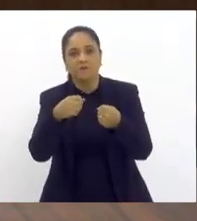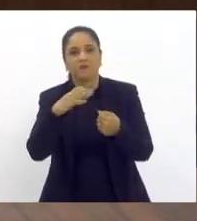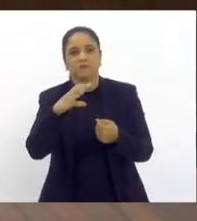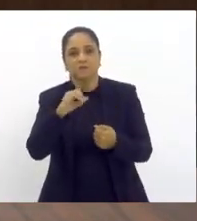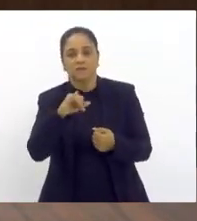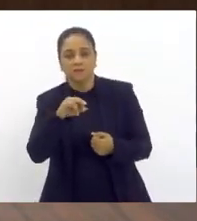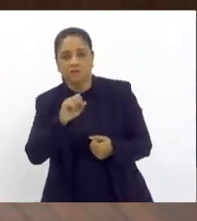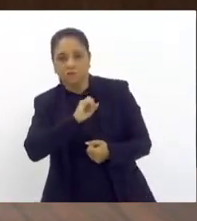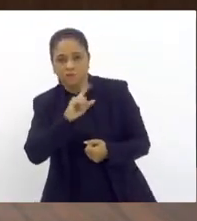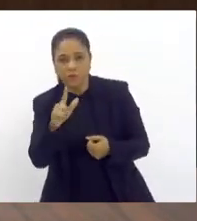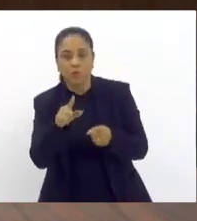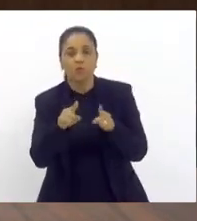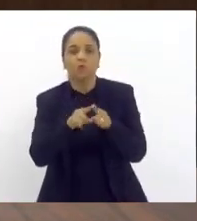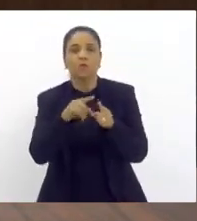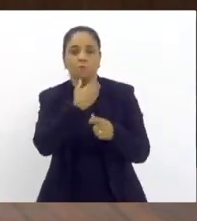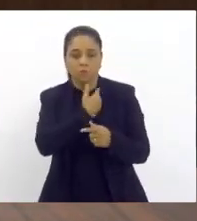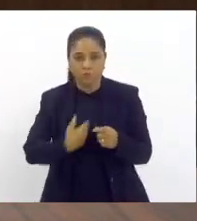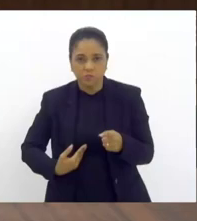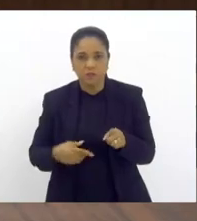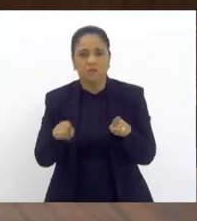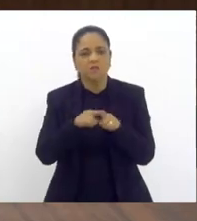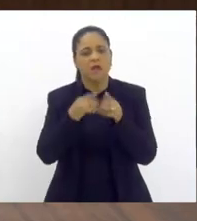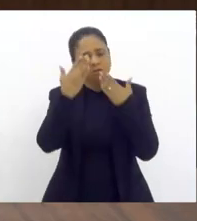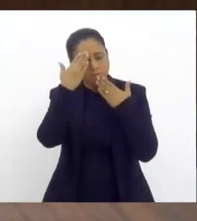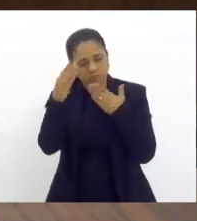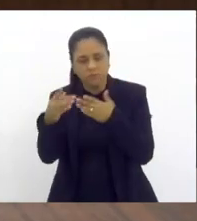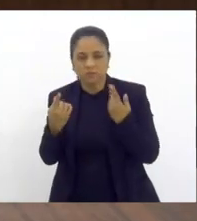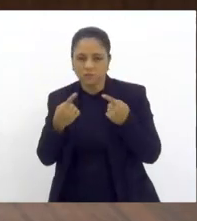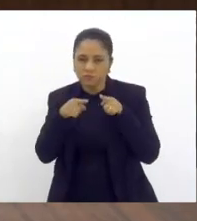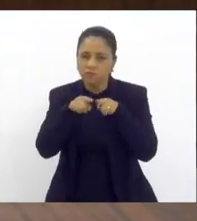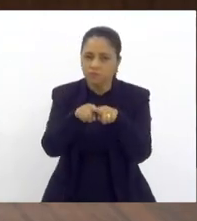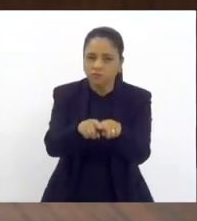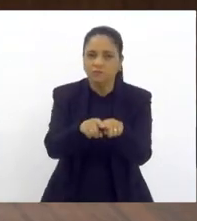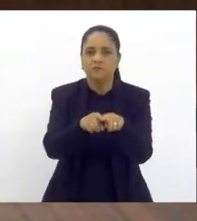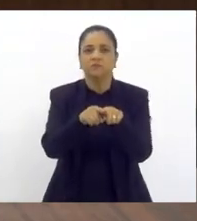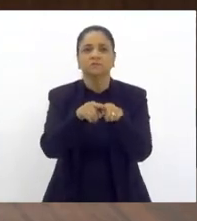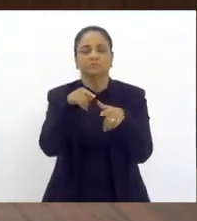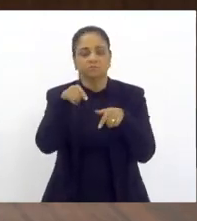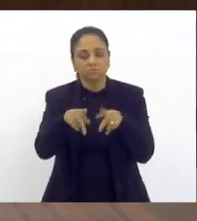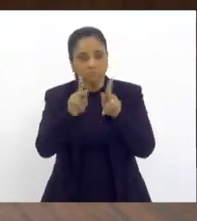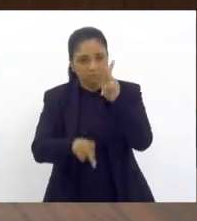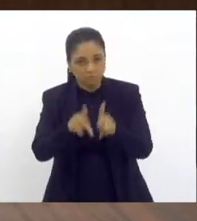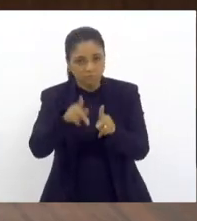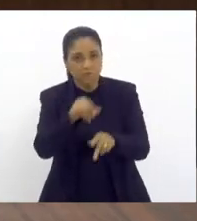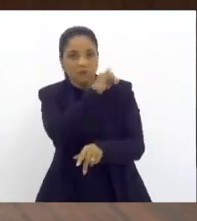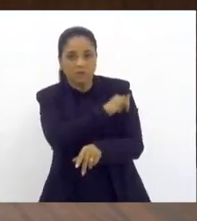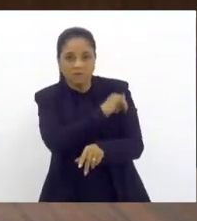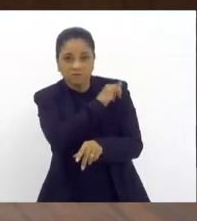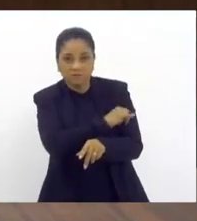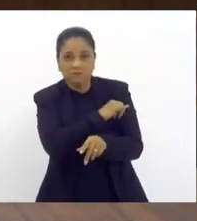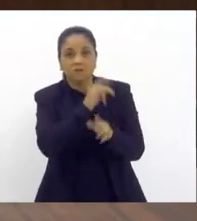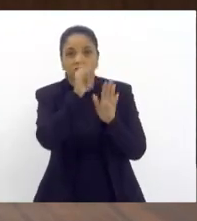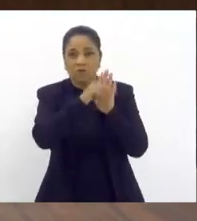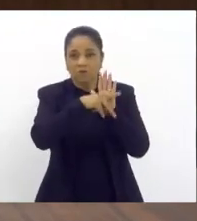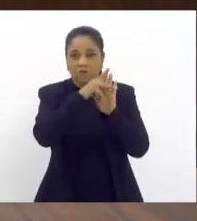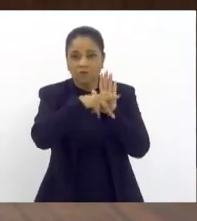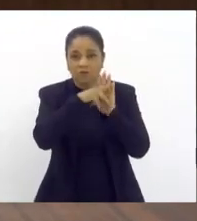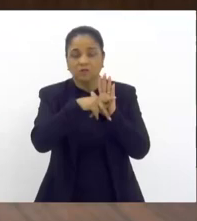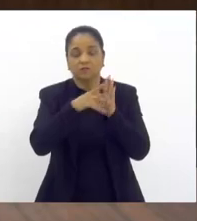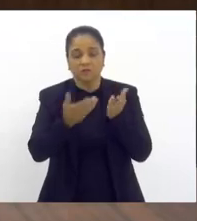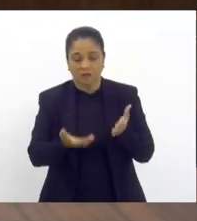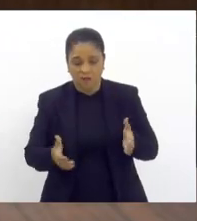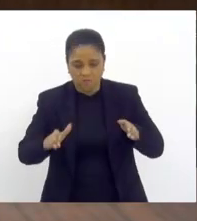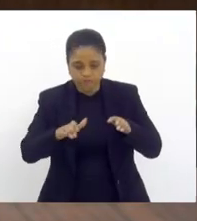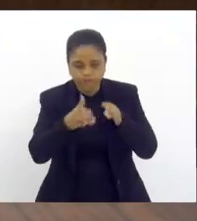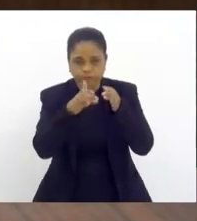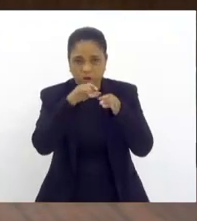Enfim, queria agradecer a todos os meus pares, dizer à população do Rio de Janeiro que esse projeto, daqui por diante, a água mineral que chegar